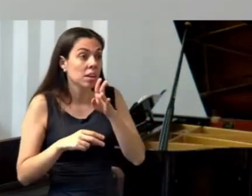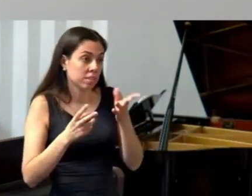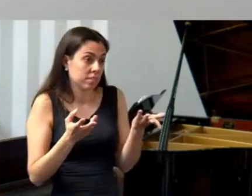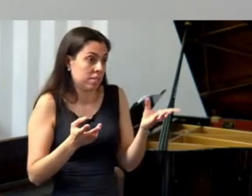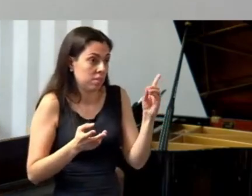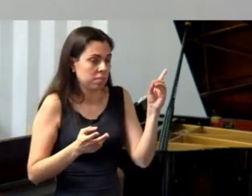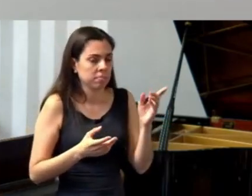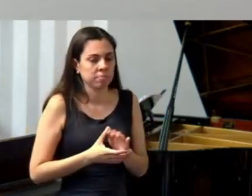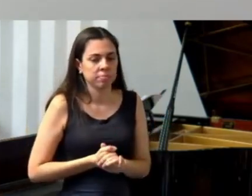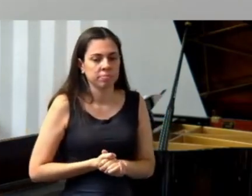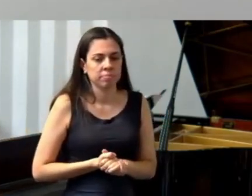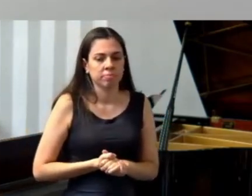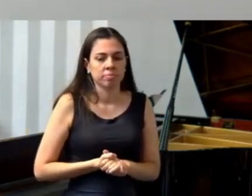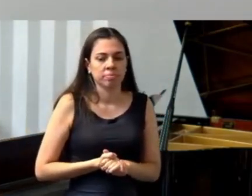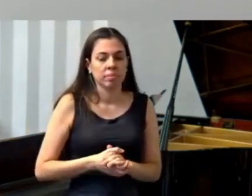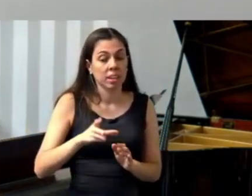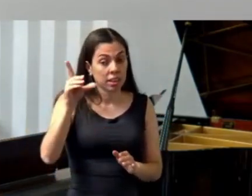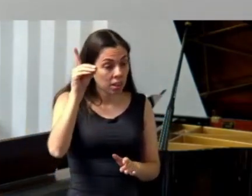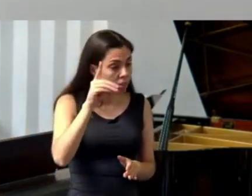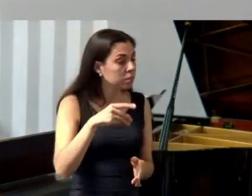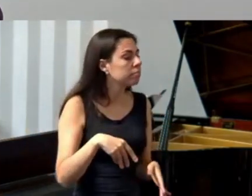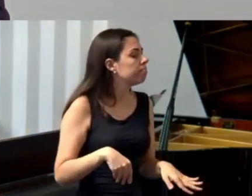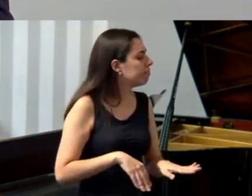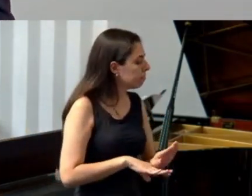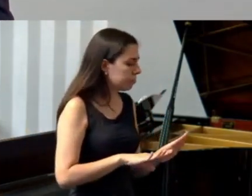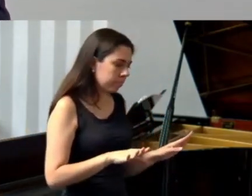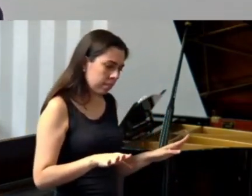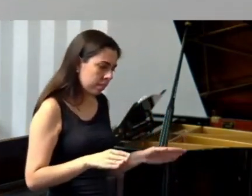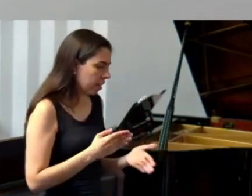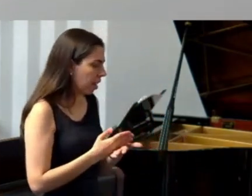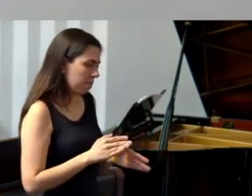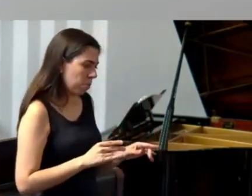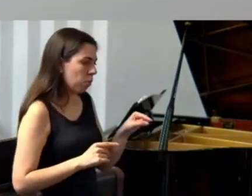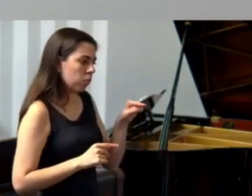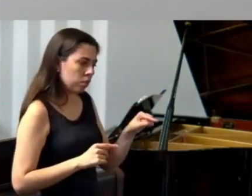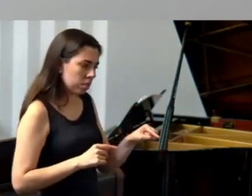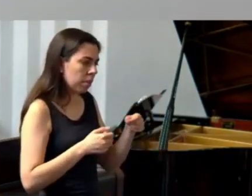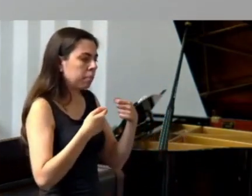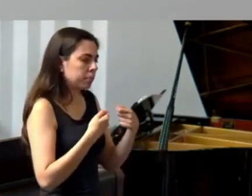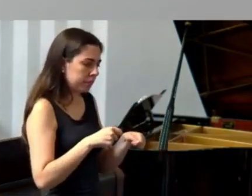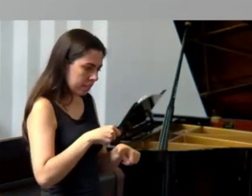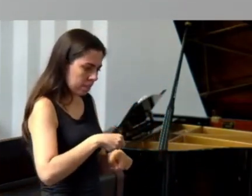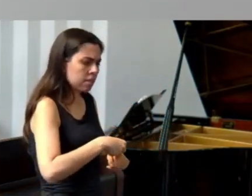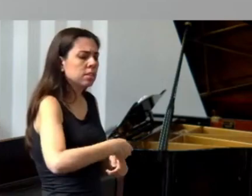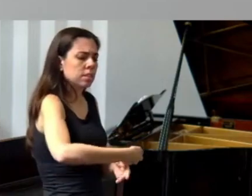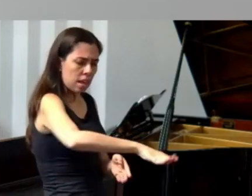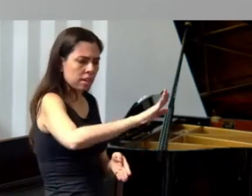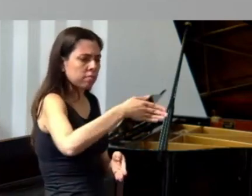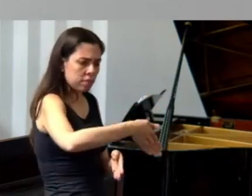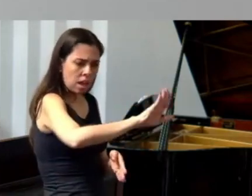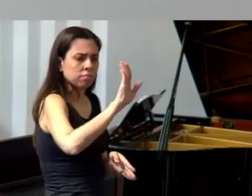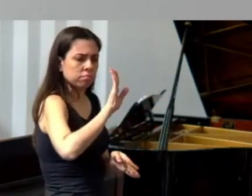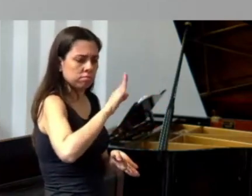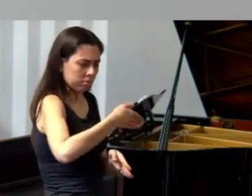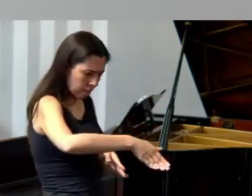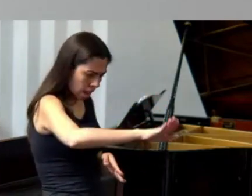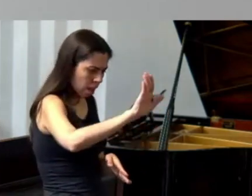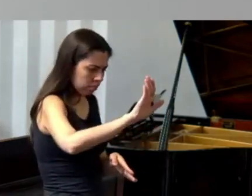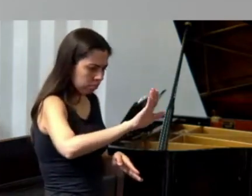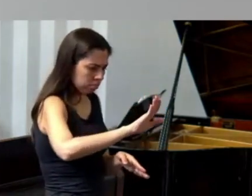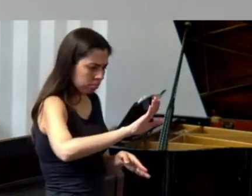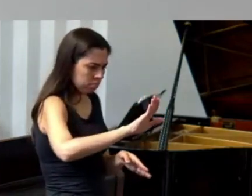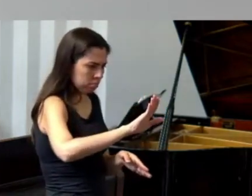Versículo 11 diz assim: sai, põe-te neste monte perante o Senhor. Eu quero você